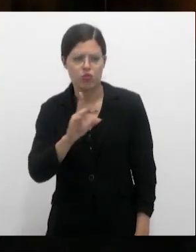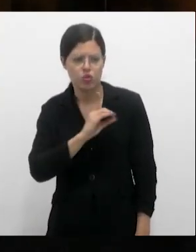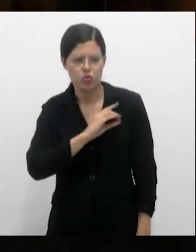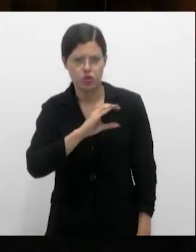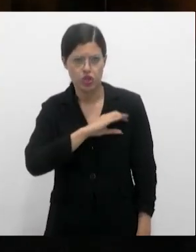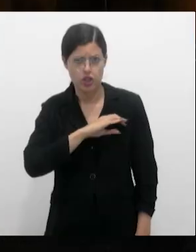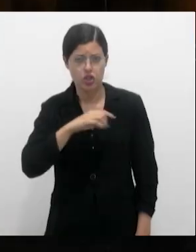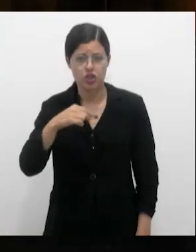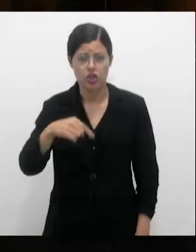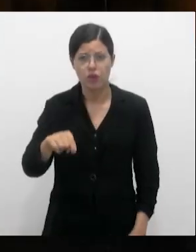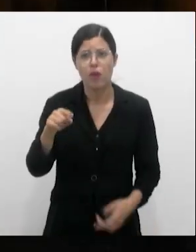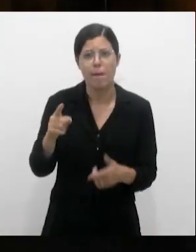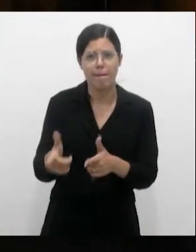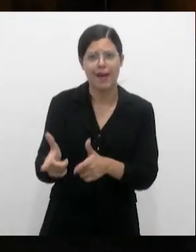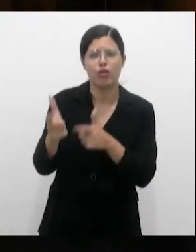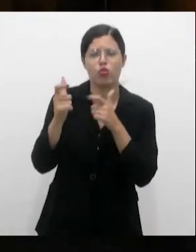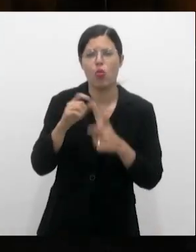rapidamente,